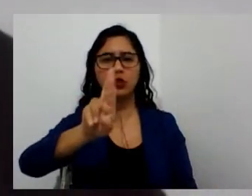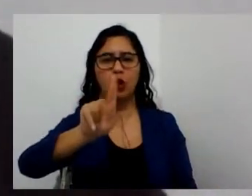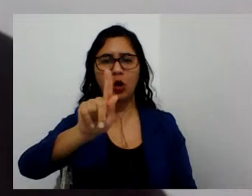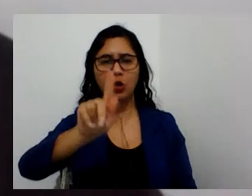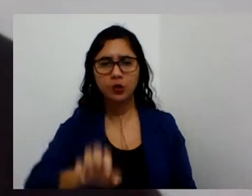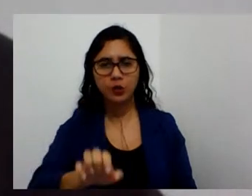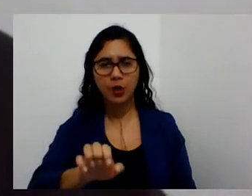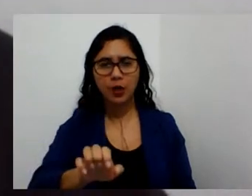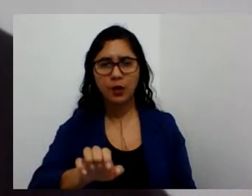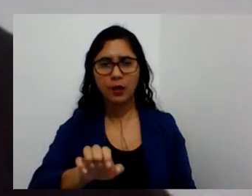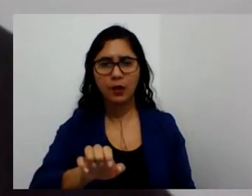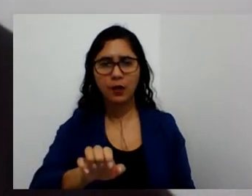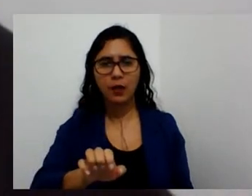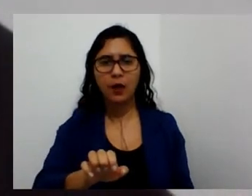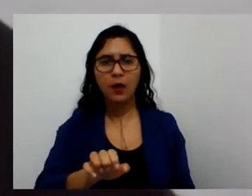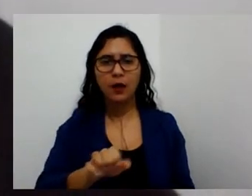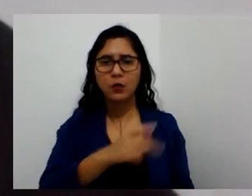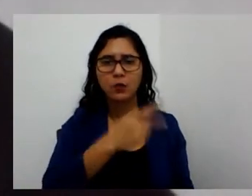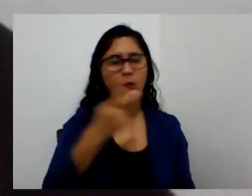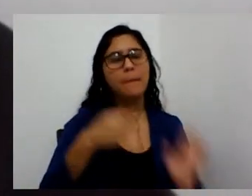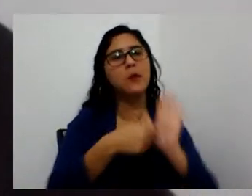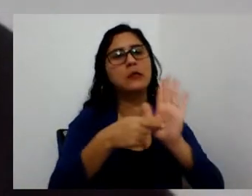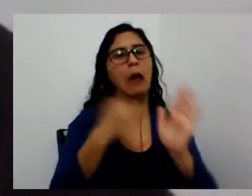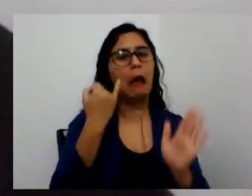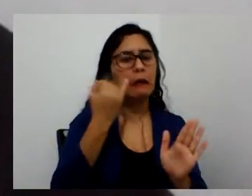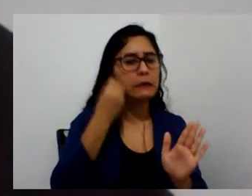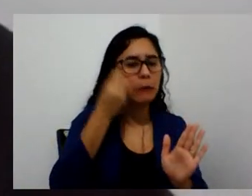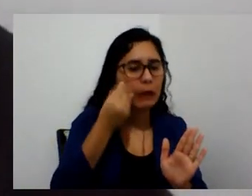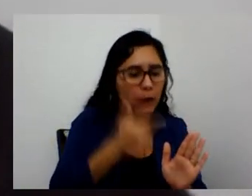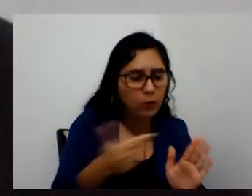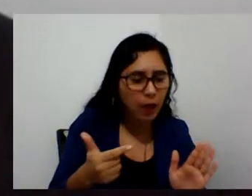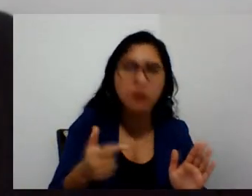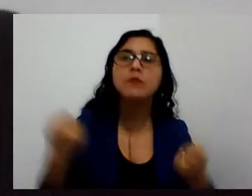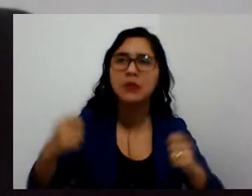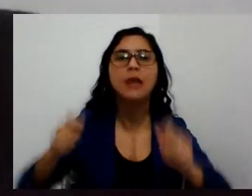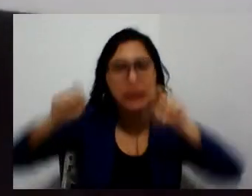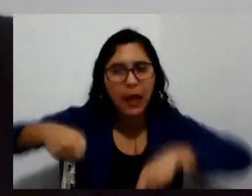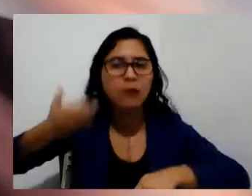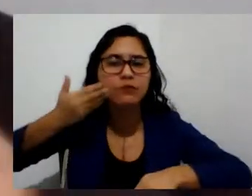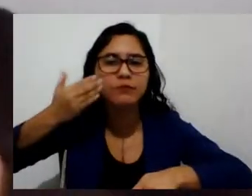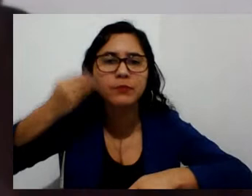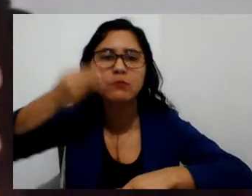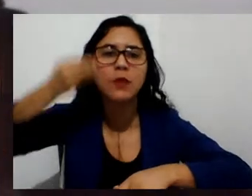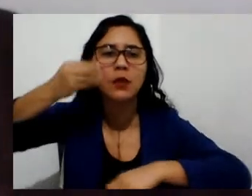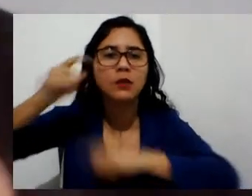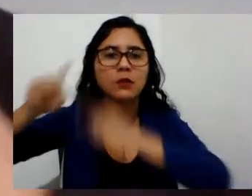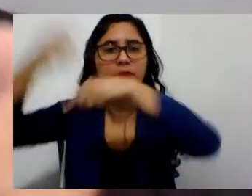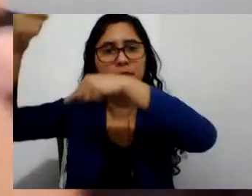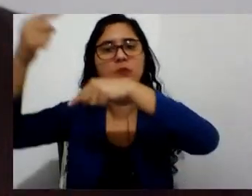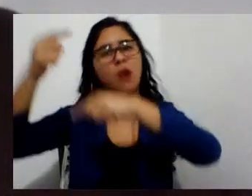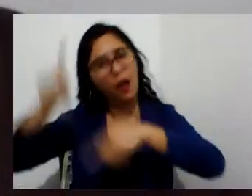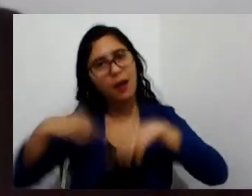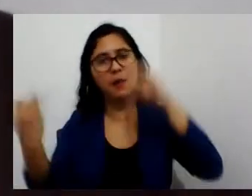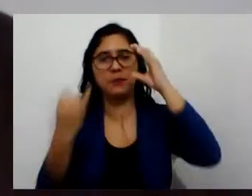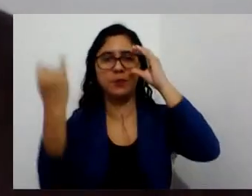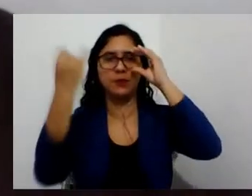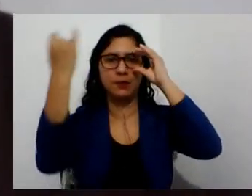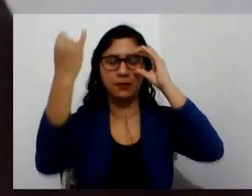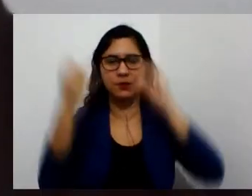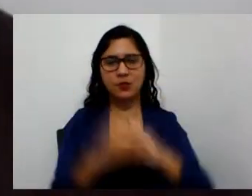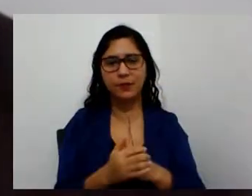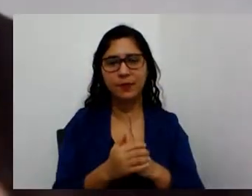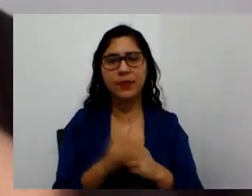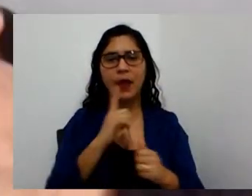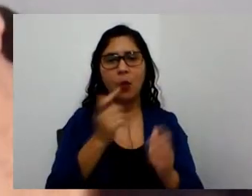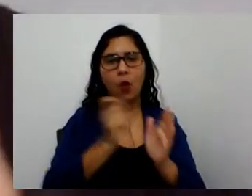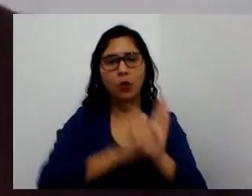à sua experiência, mas à sua capacidade de criar experiência. Isso é fundamental. Tem um autor americano que